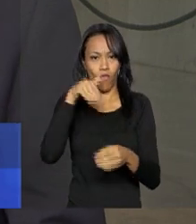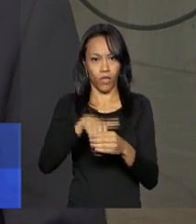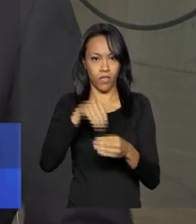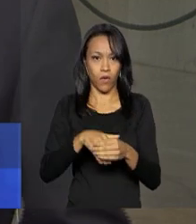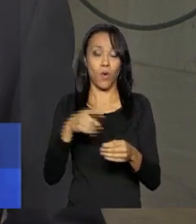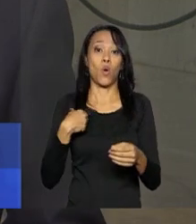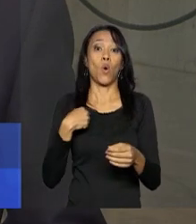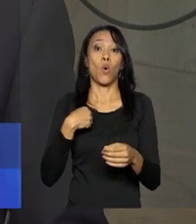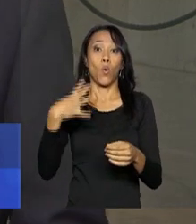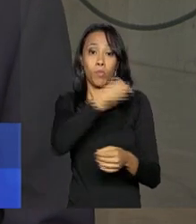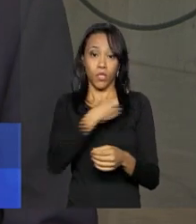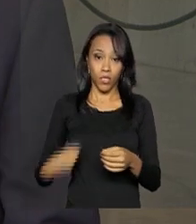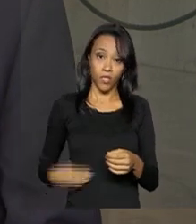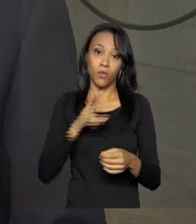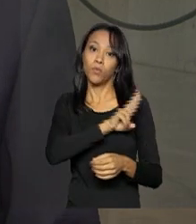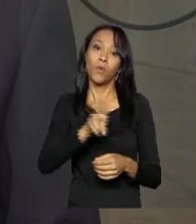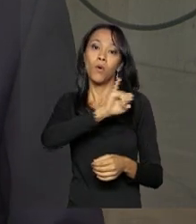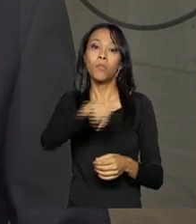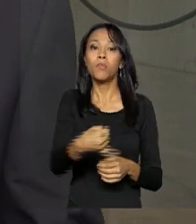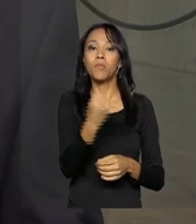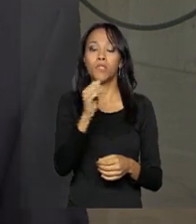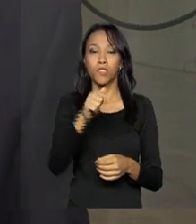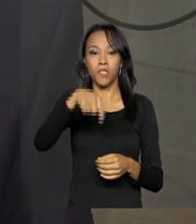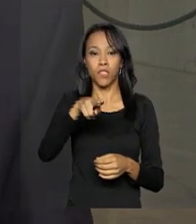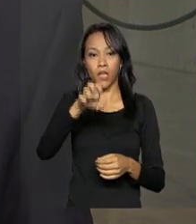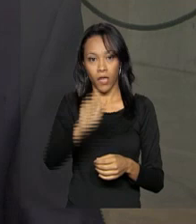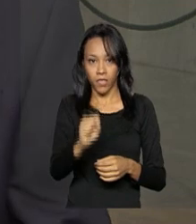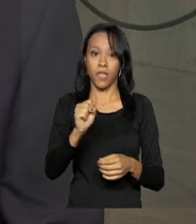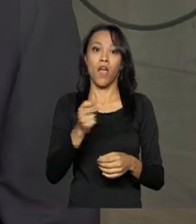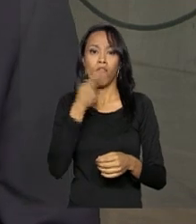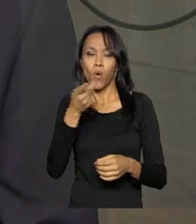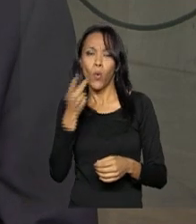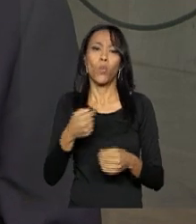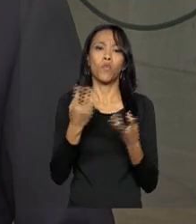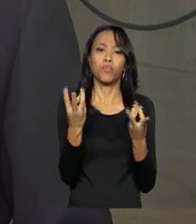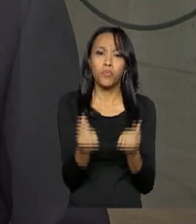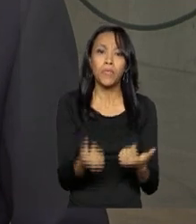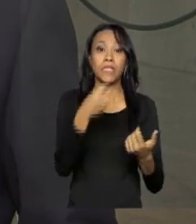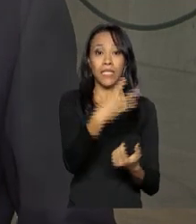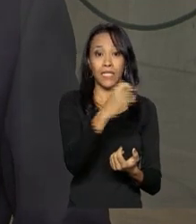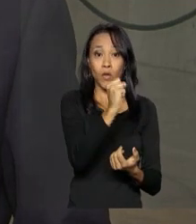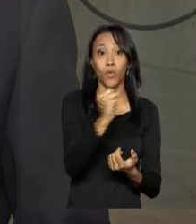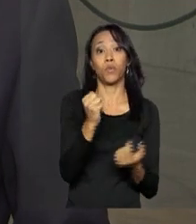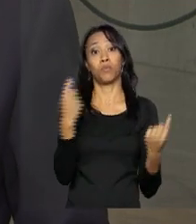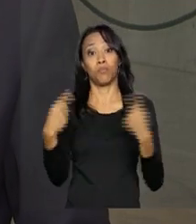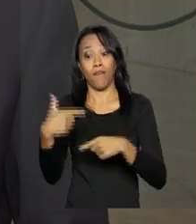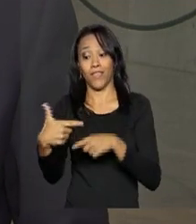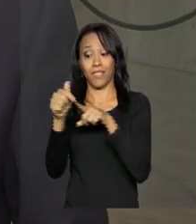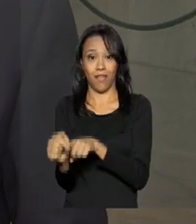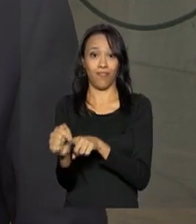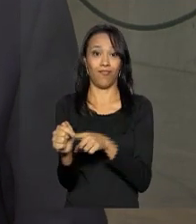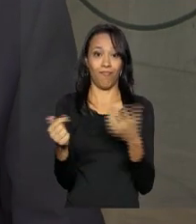Dilma Roussef Jaques Wagner comentou a aprovação por 38 votos a 27 do relatório que recomenda a